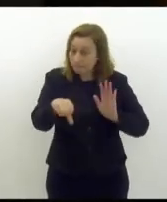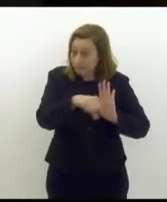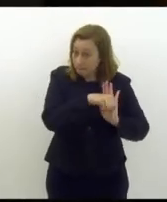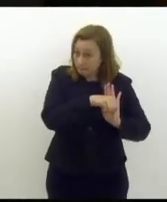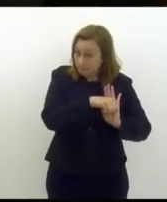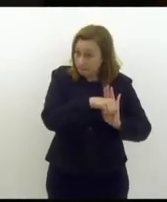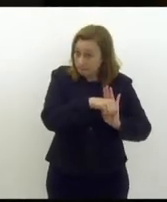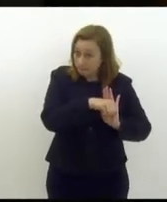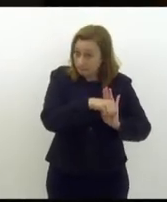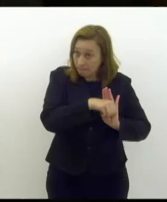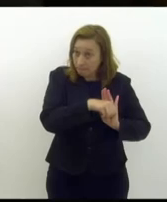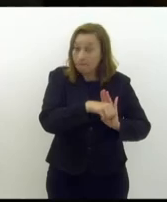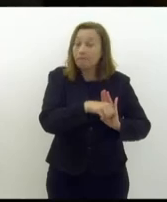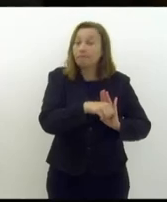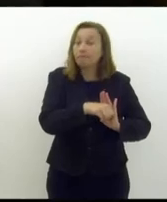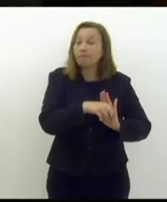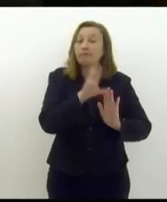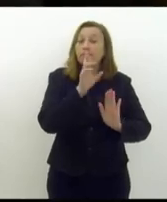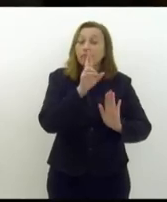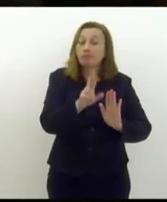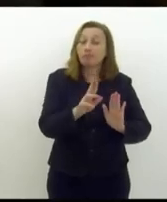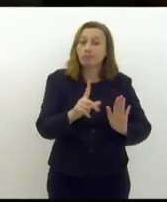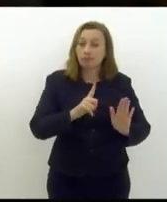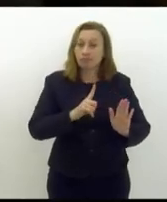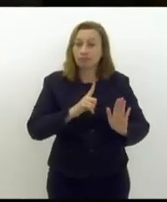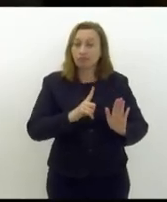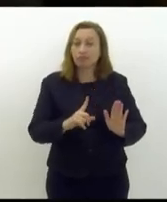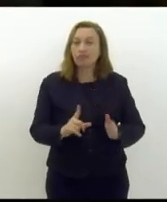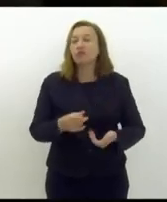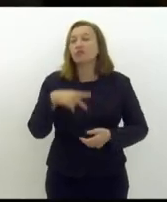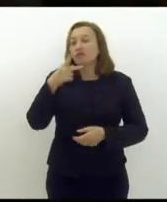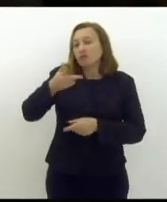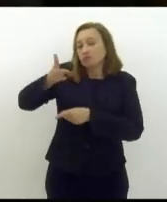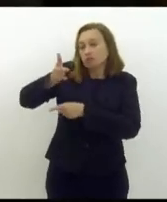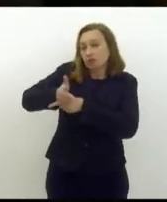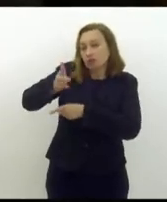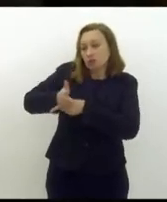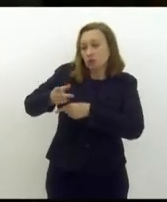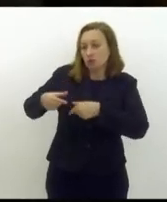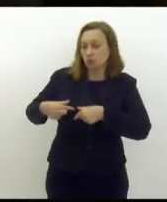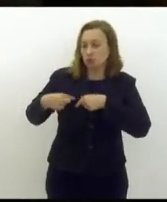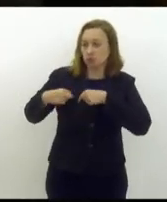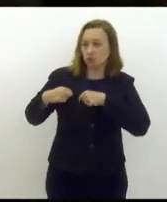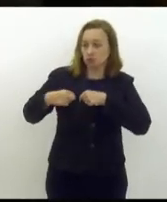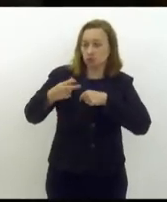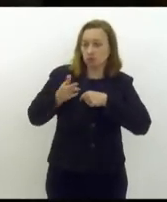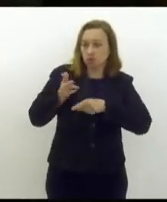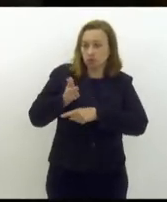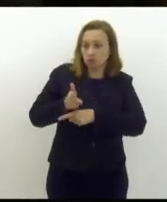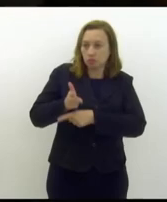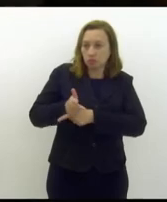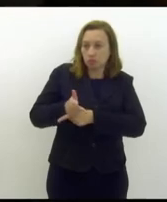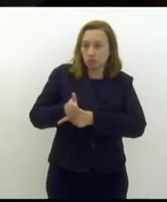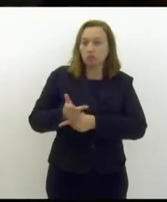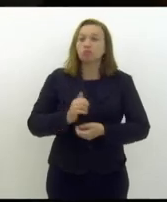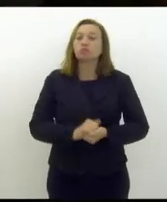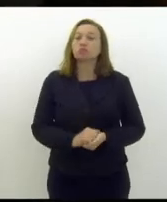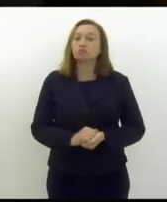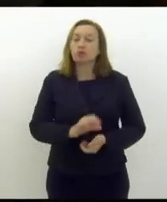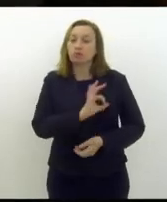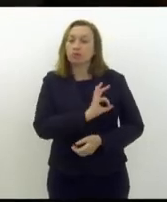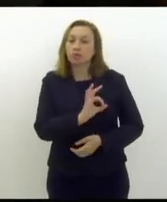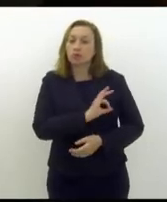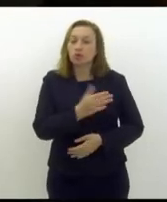sejam desvendados E por que não dizer que das câmeras nos uniformes que o governo do estado